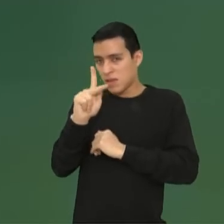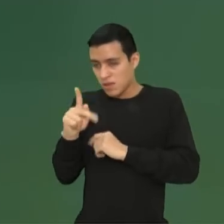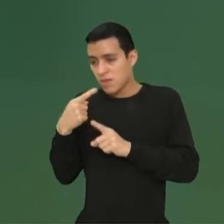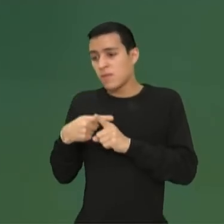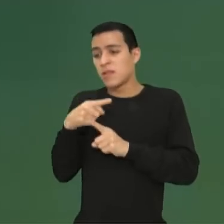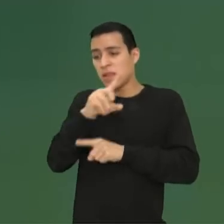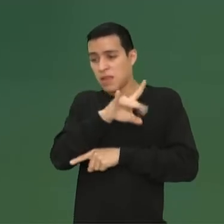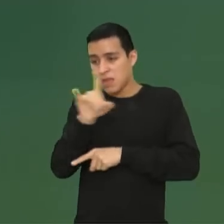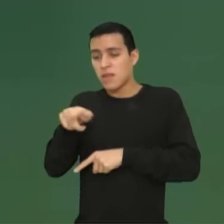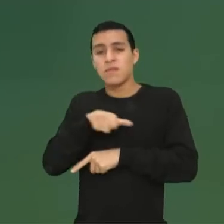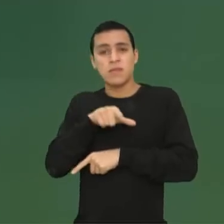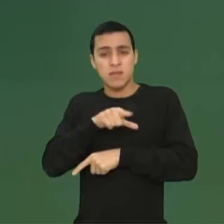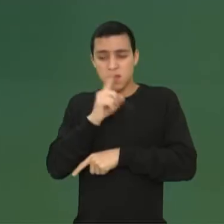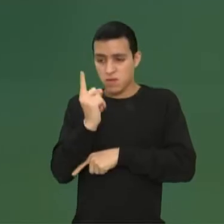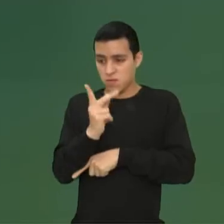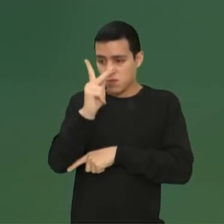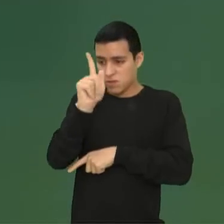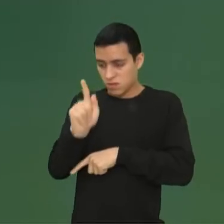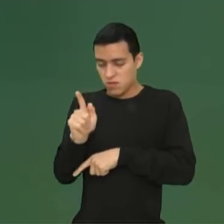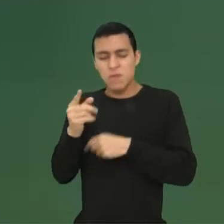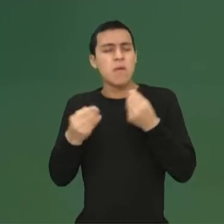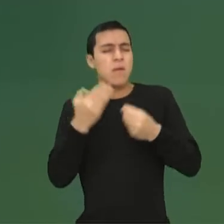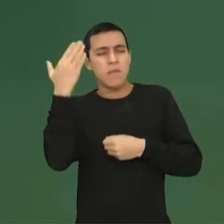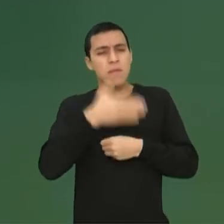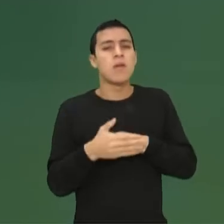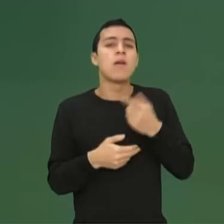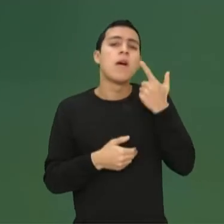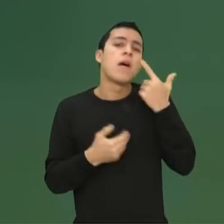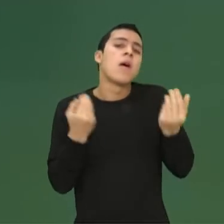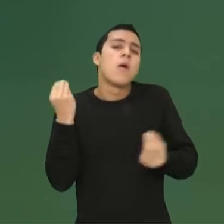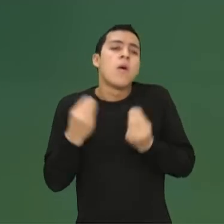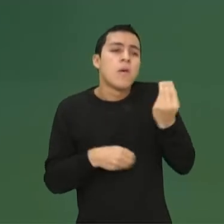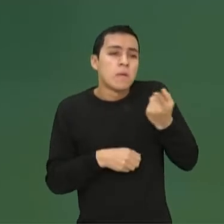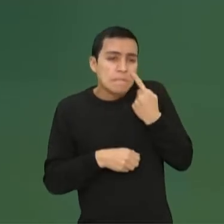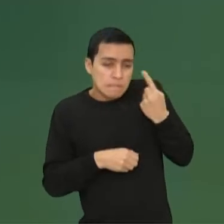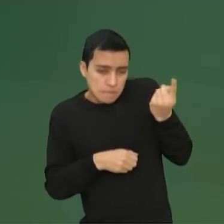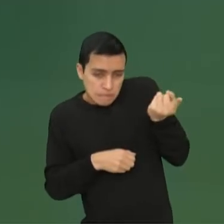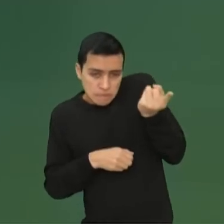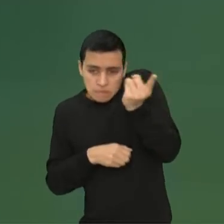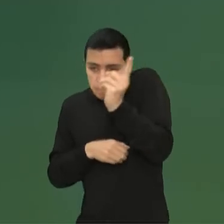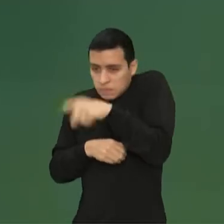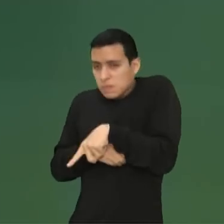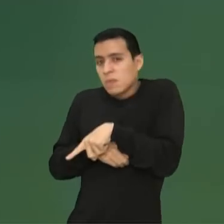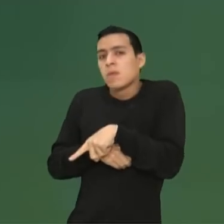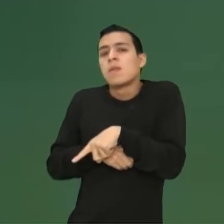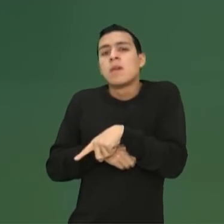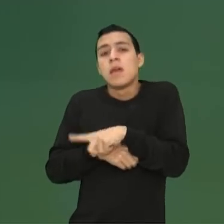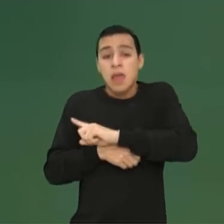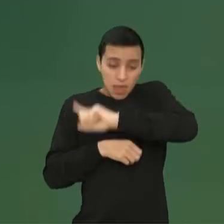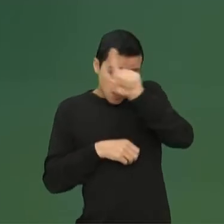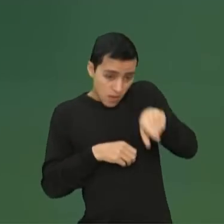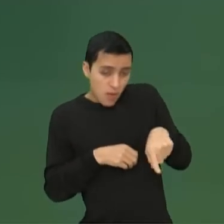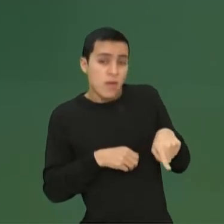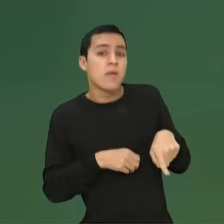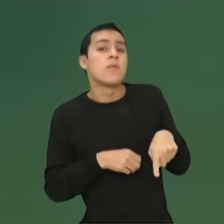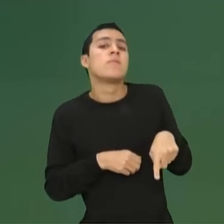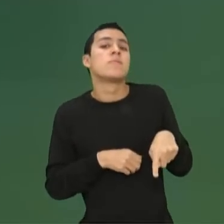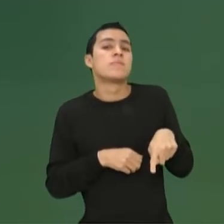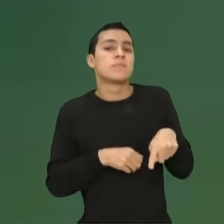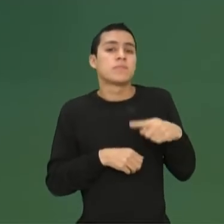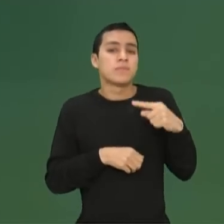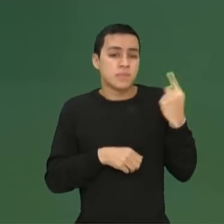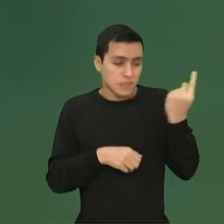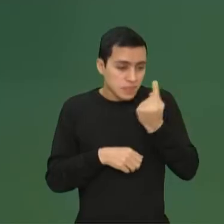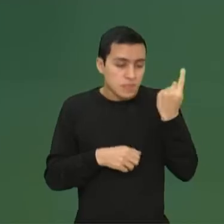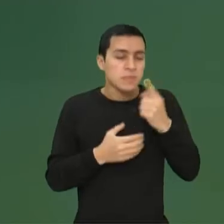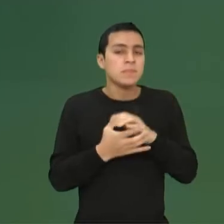1 kg. Como que eu provo isso, Fabiano? Olhando esta outra balança. Eu vou para a